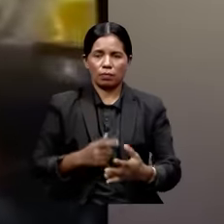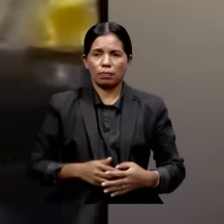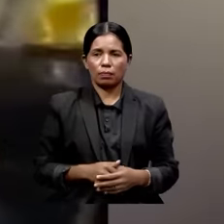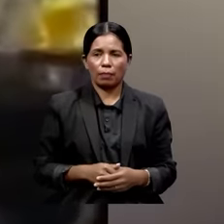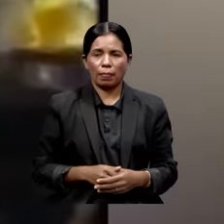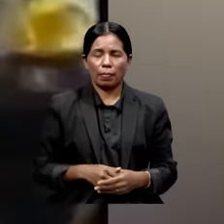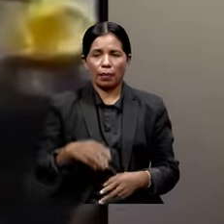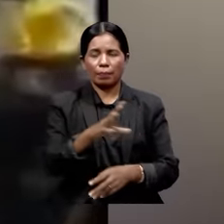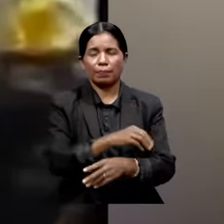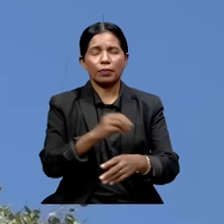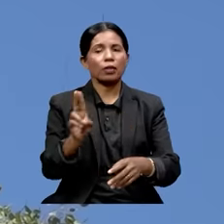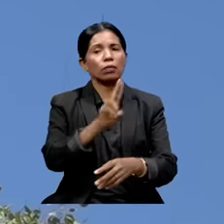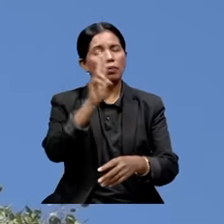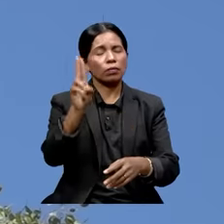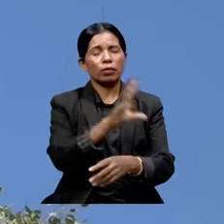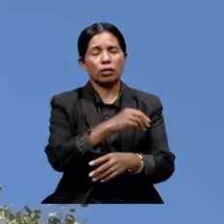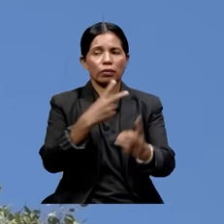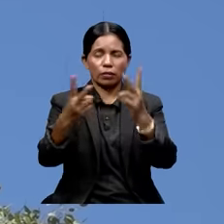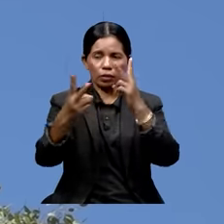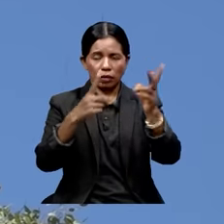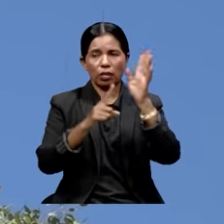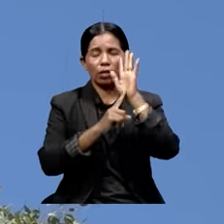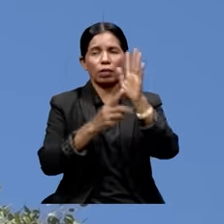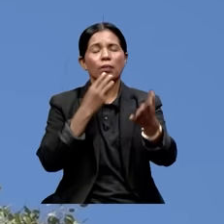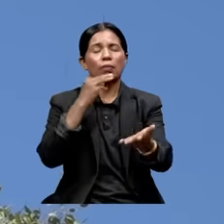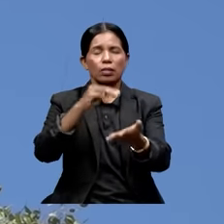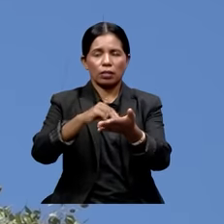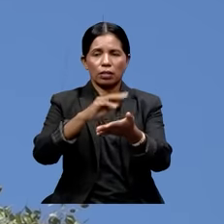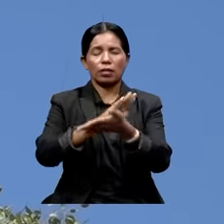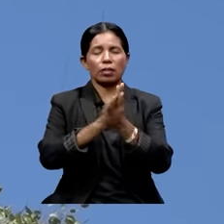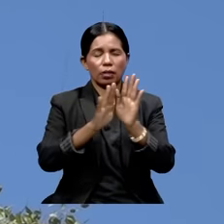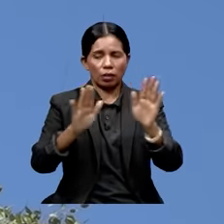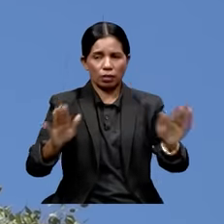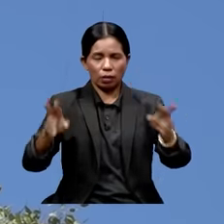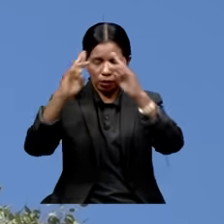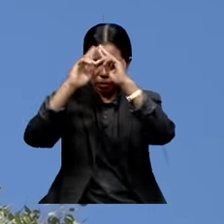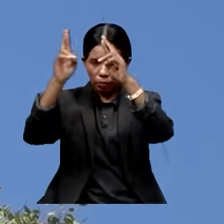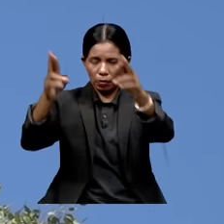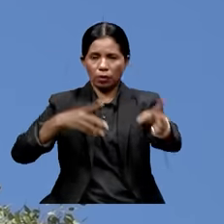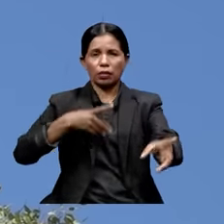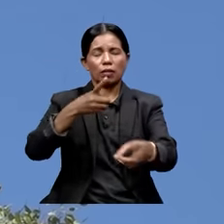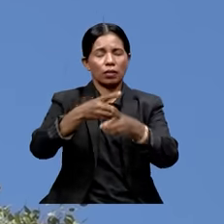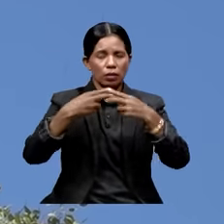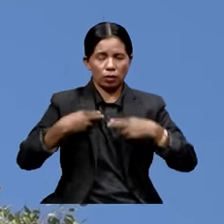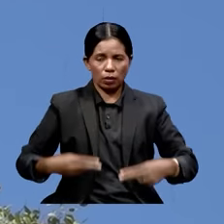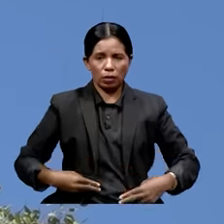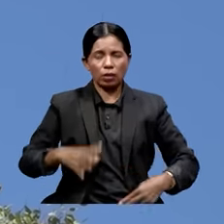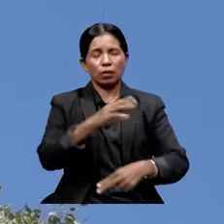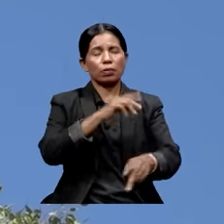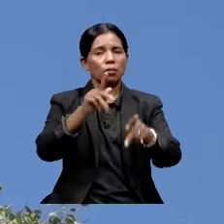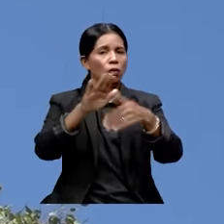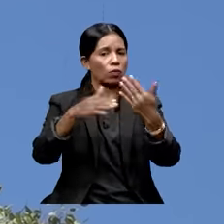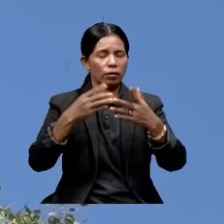João Paulo II usa nine visita ho dihato mensagem da amenian. Kata respeito ba direitos humanos no emahoto ne